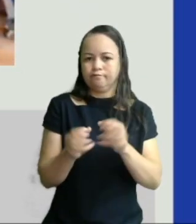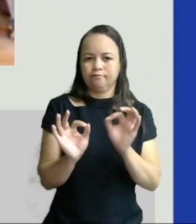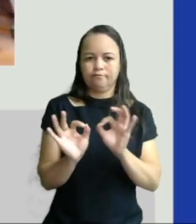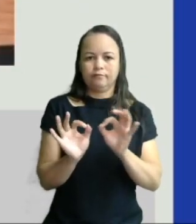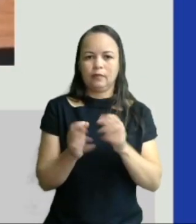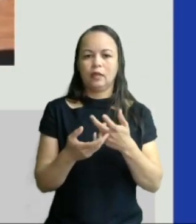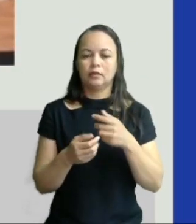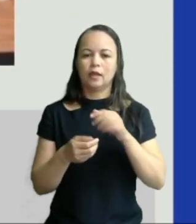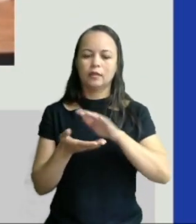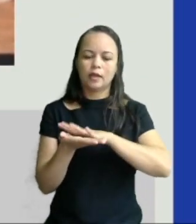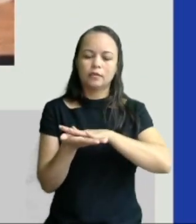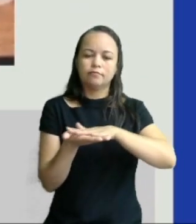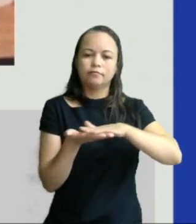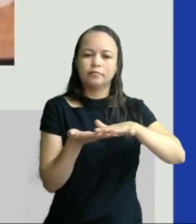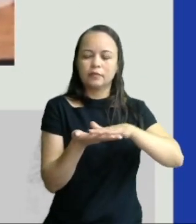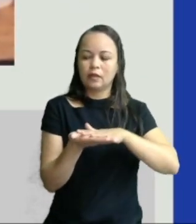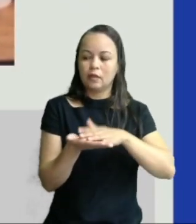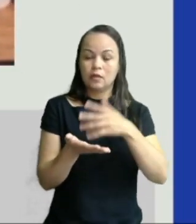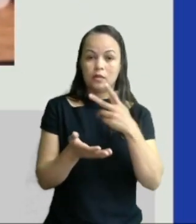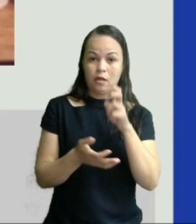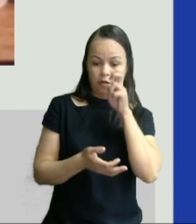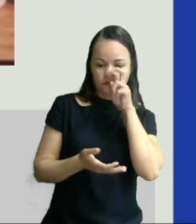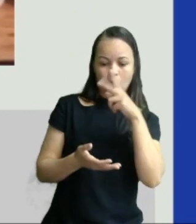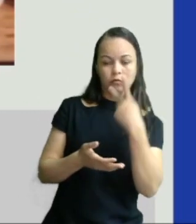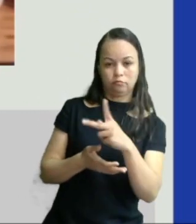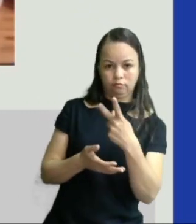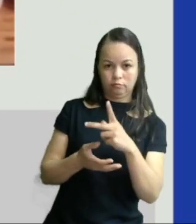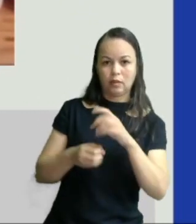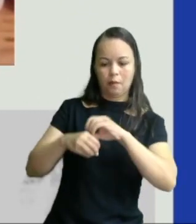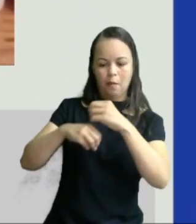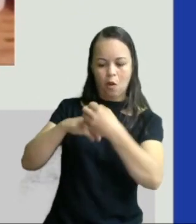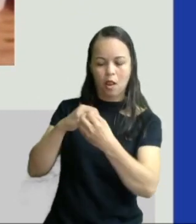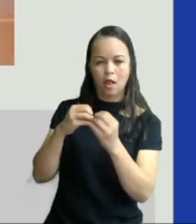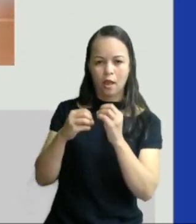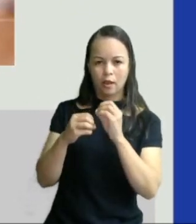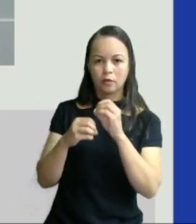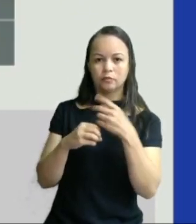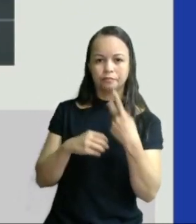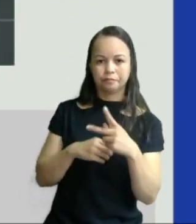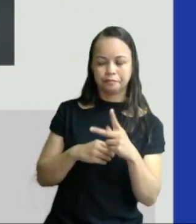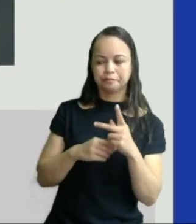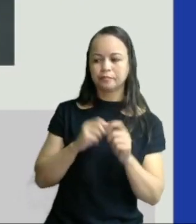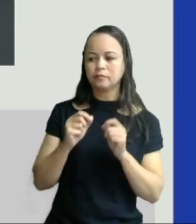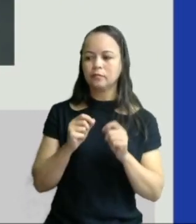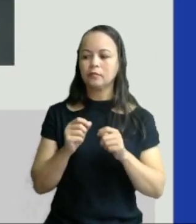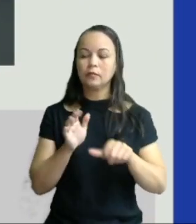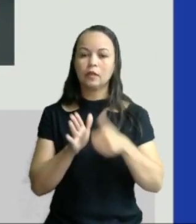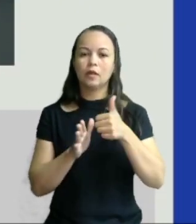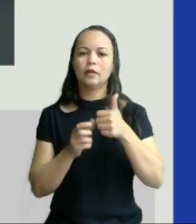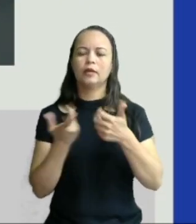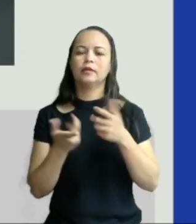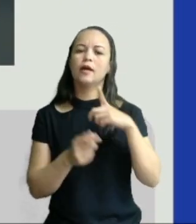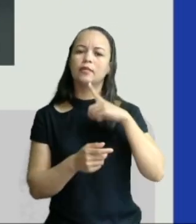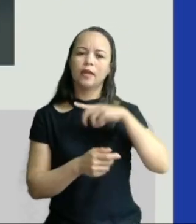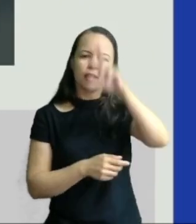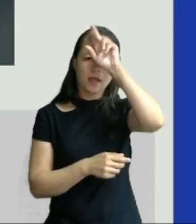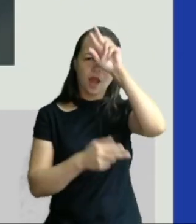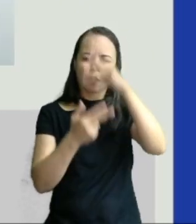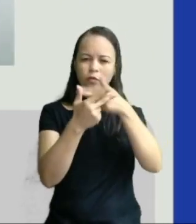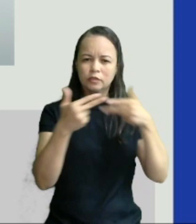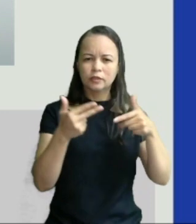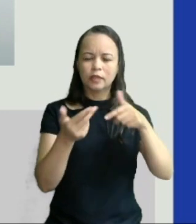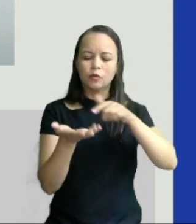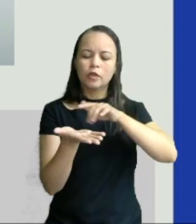tensão superficial. É por causa dessa força entre as moléculas, da tensão superficial, primeiro, que existem alguns insetos ou aracnídeos que